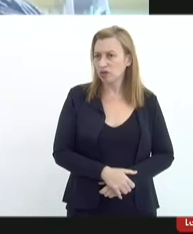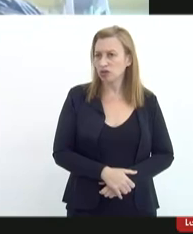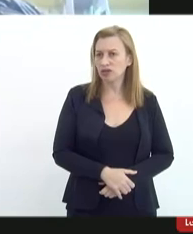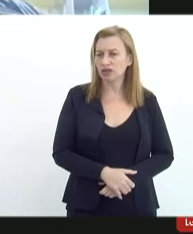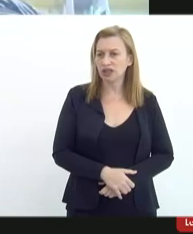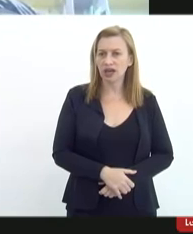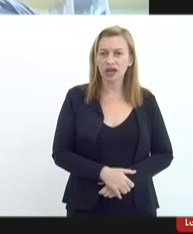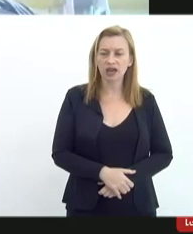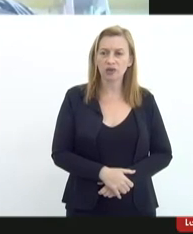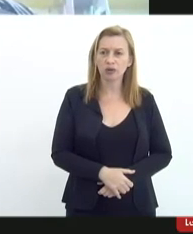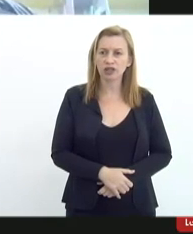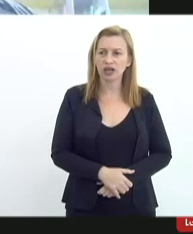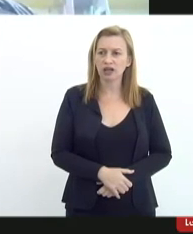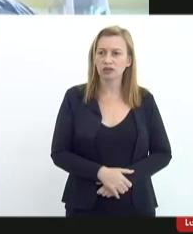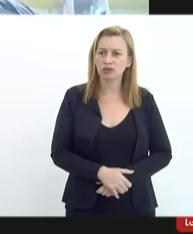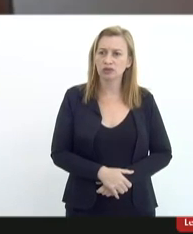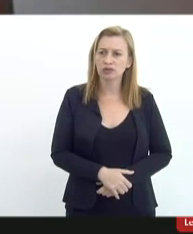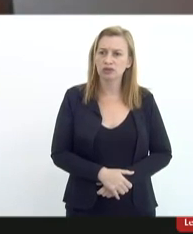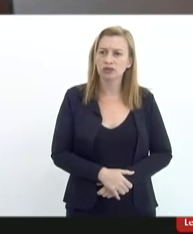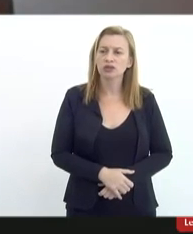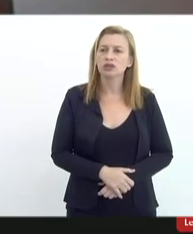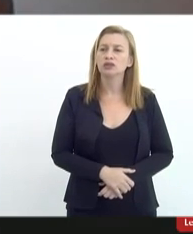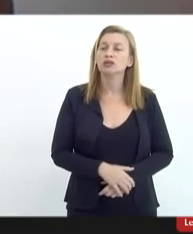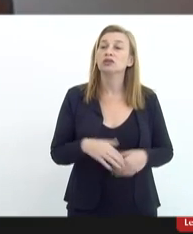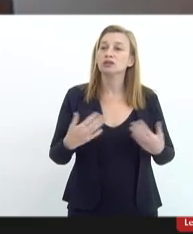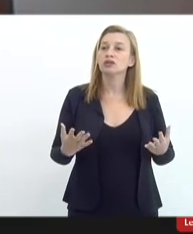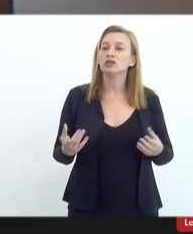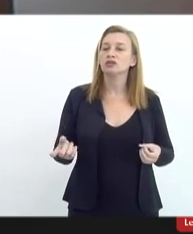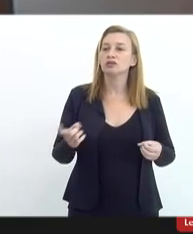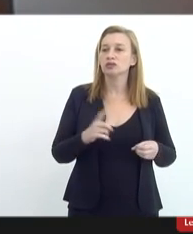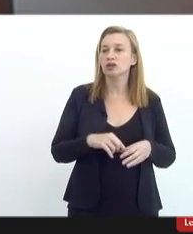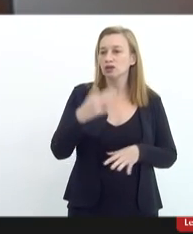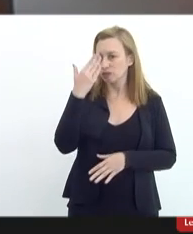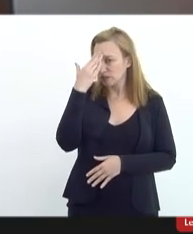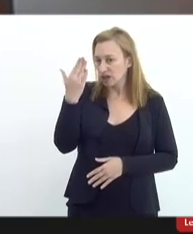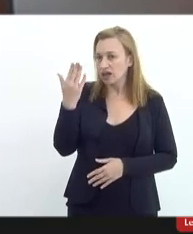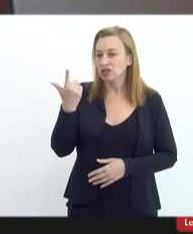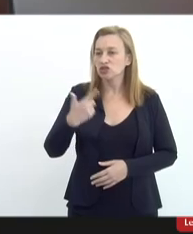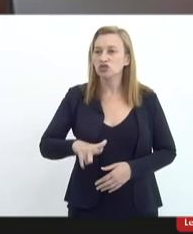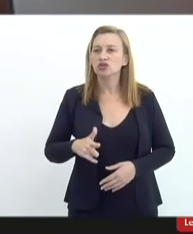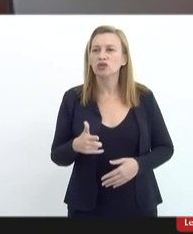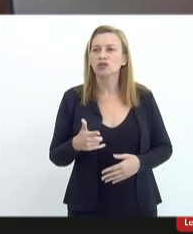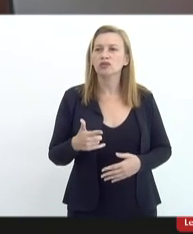Então, deputada, muito obrigada novamente. Eu adorei estar mais